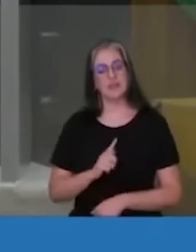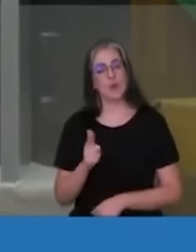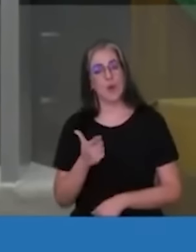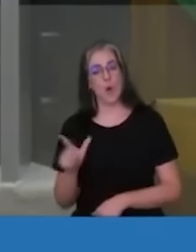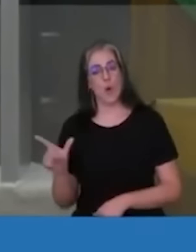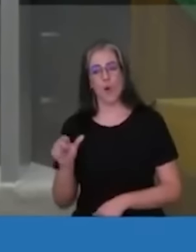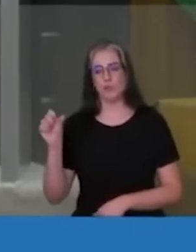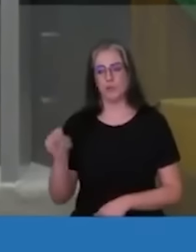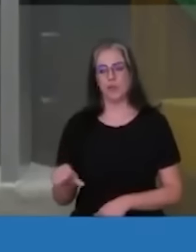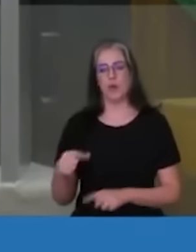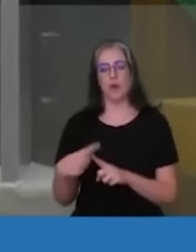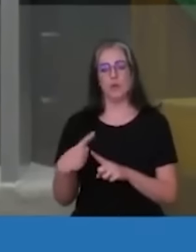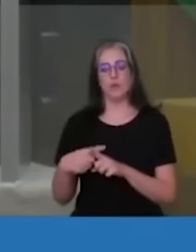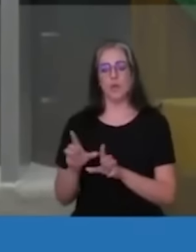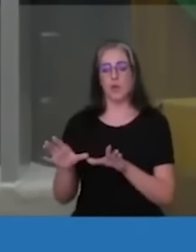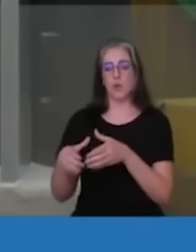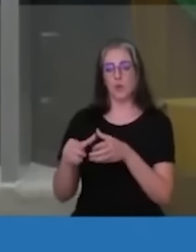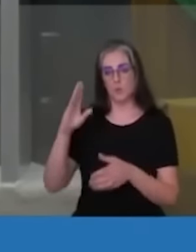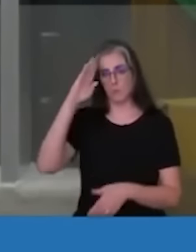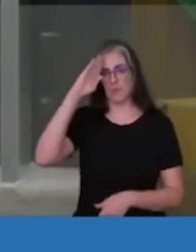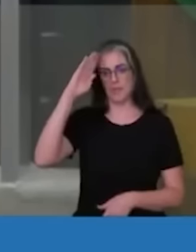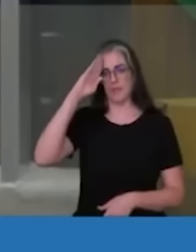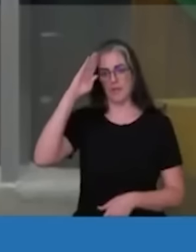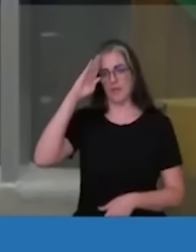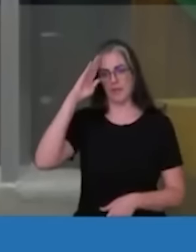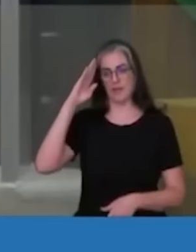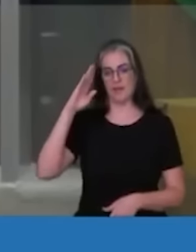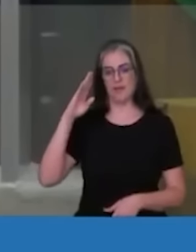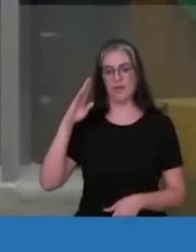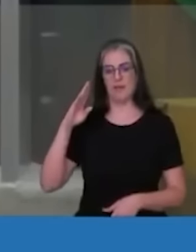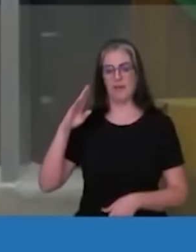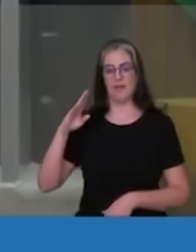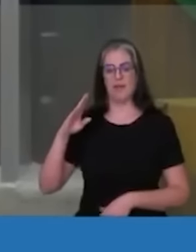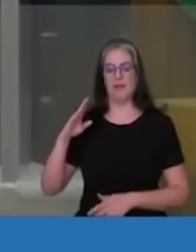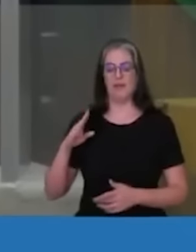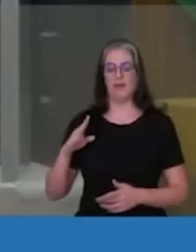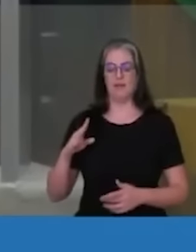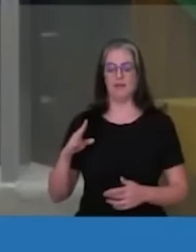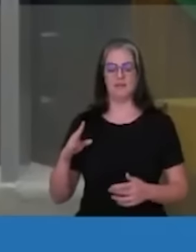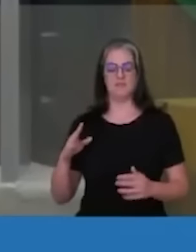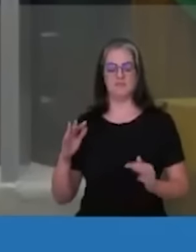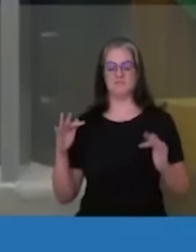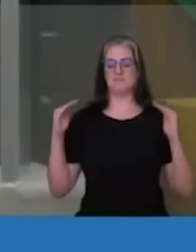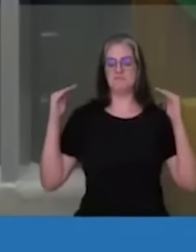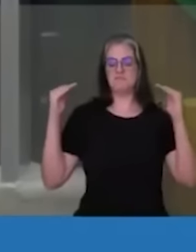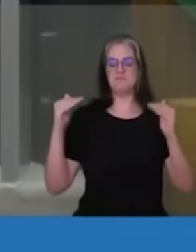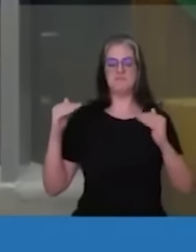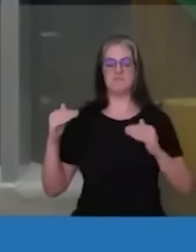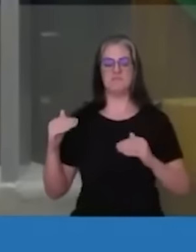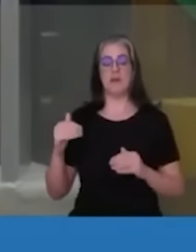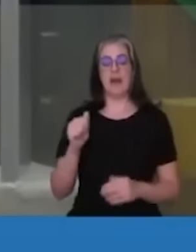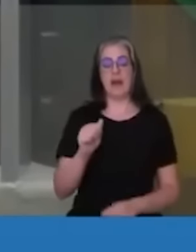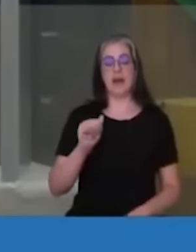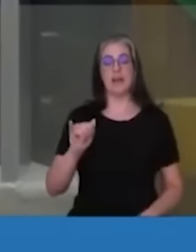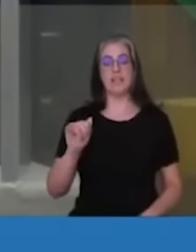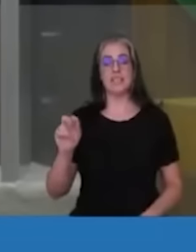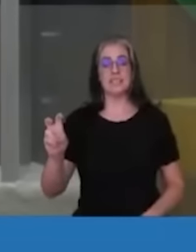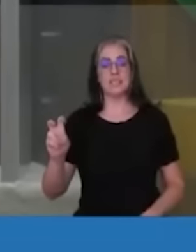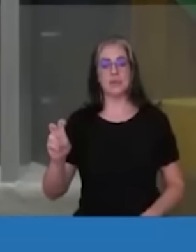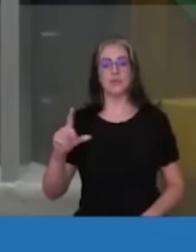militares desfilavam por esse Palácio do Planalto e o A5 foi o chamado golpe dentro do